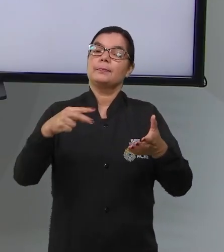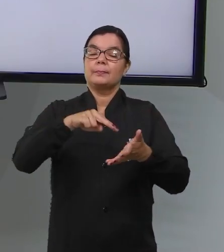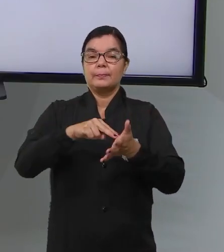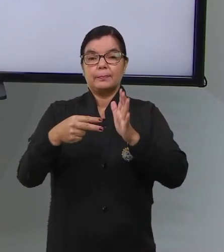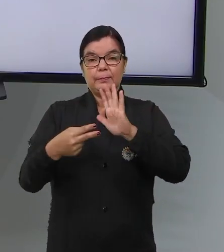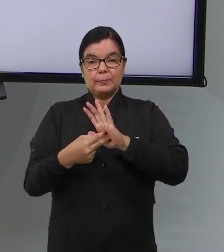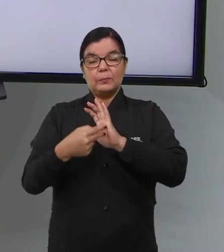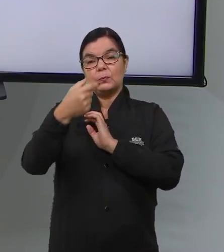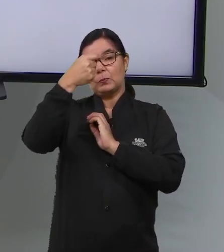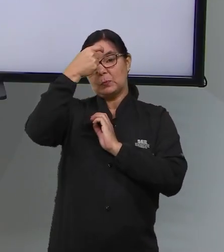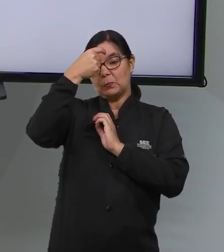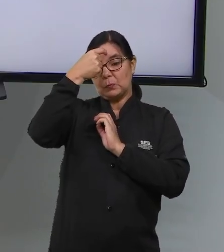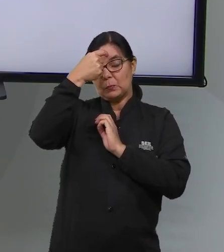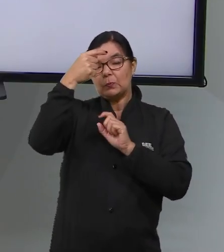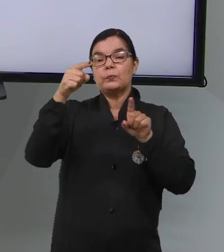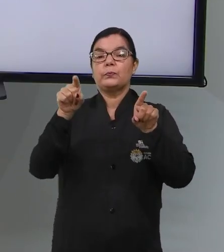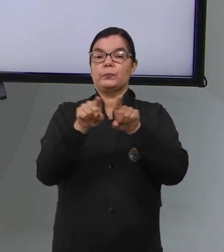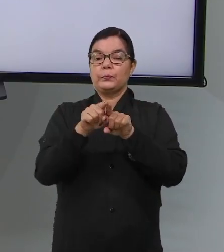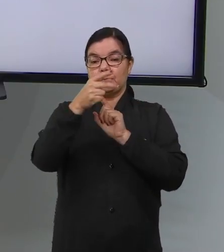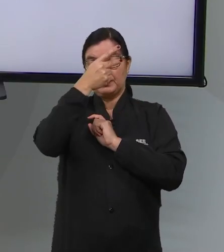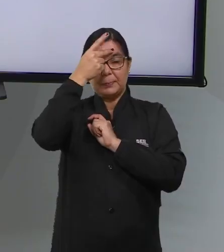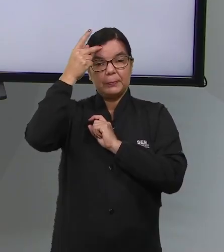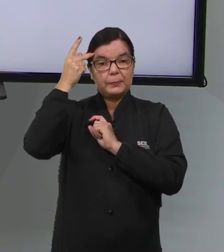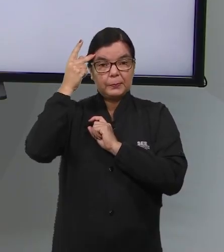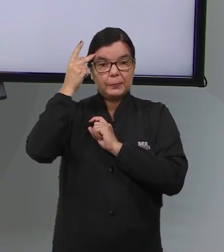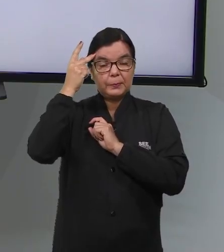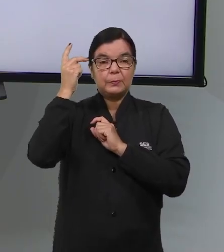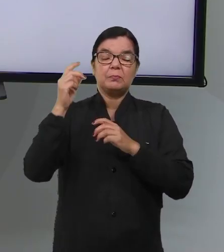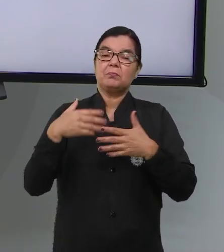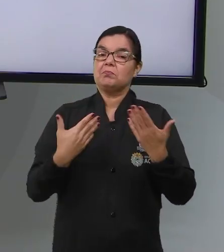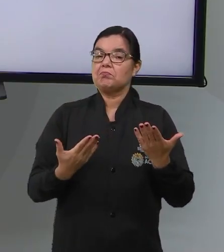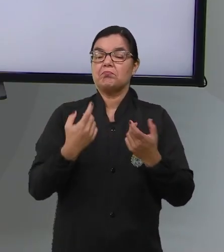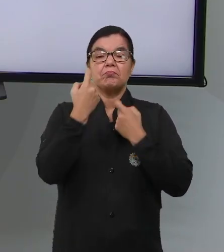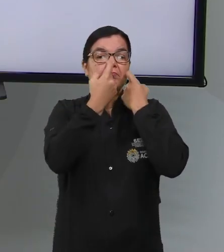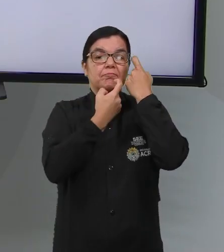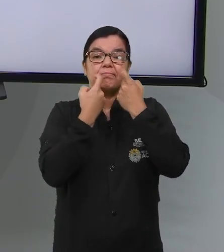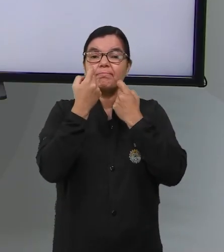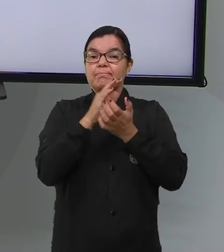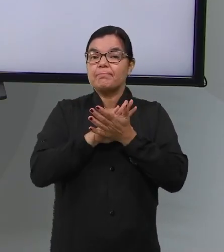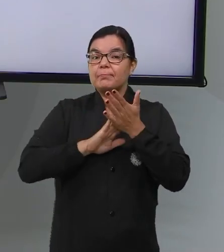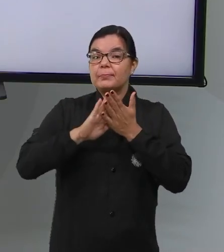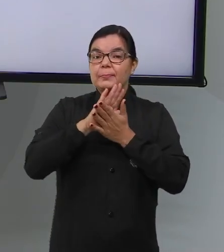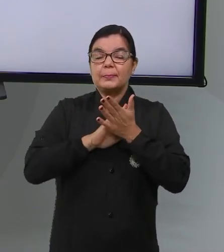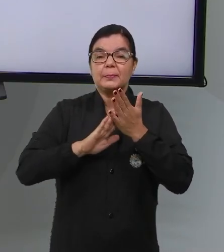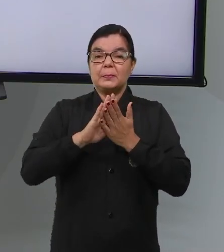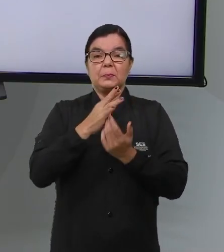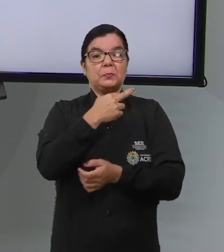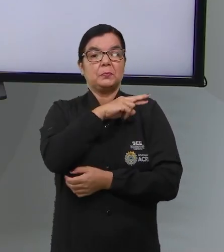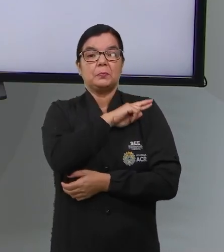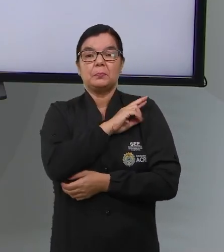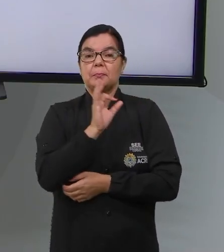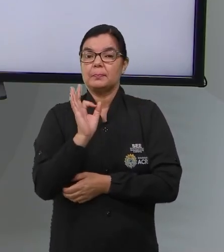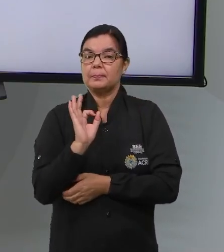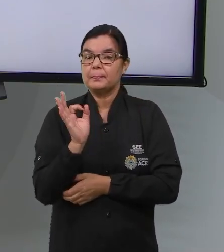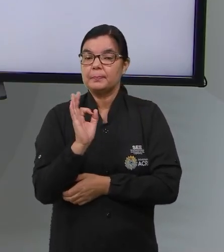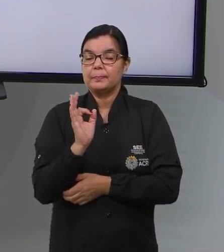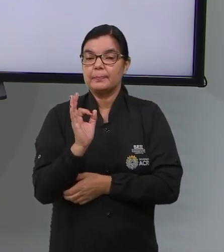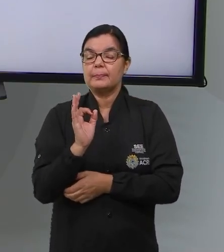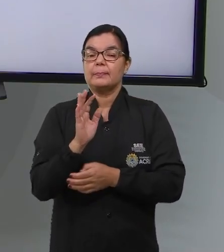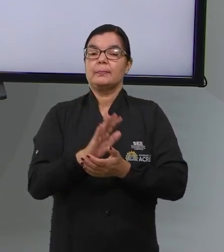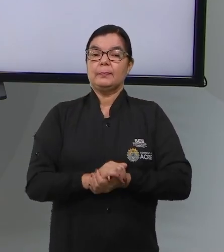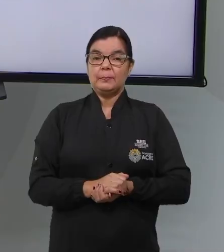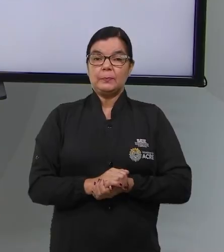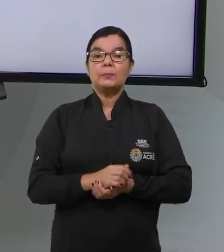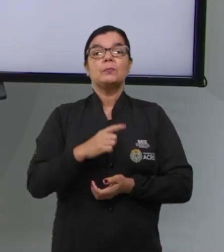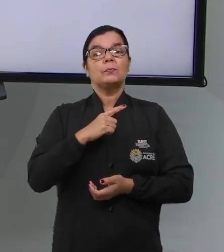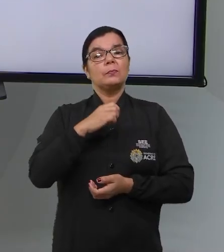na mentalidade e na consciência das pessoas, sem se preocupar, sem o compromisso, sem a